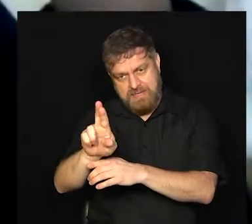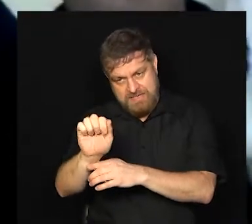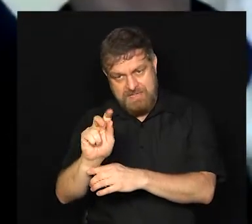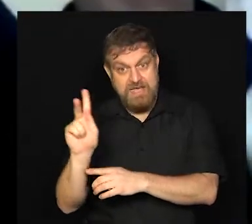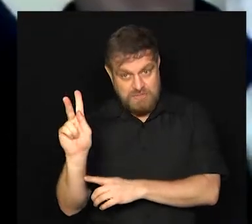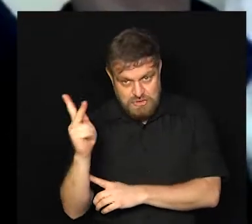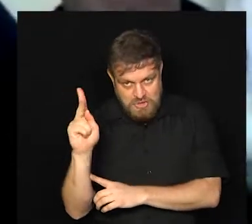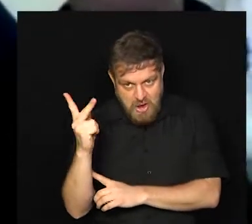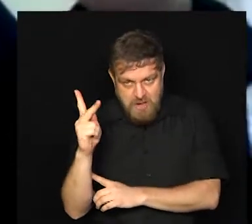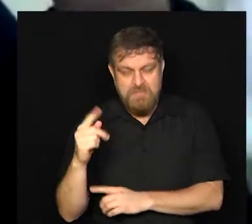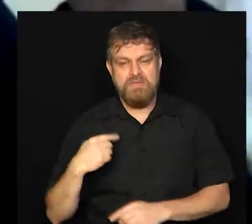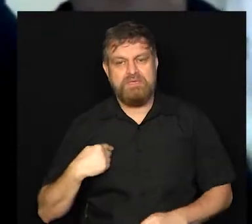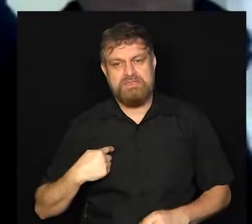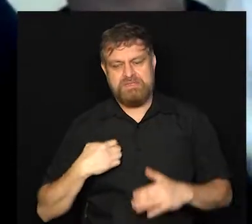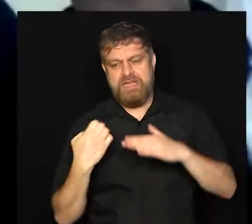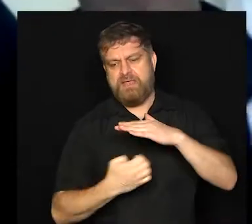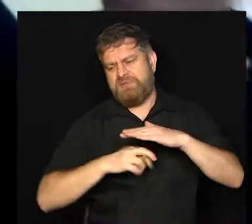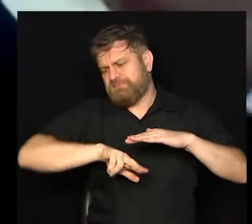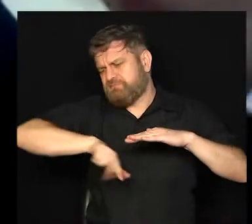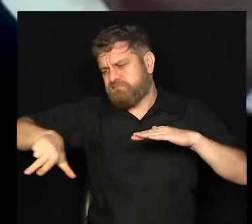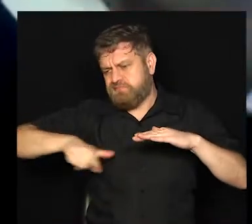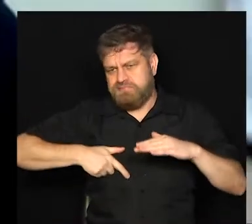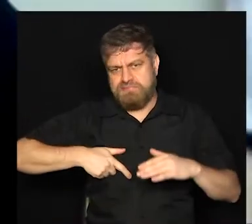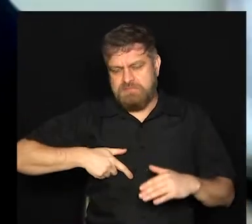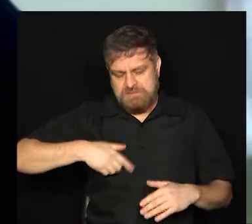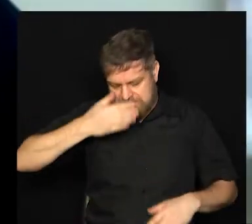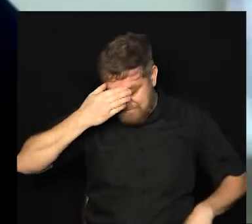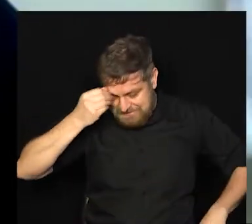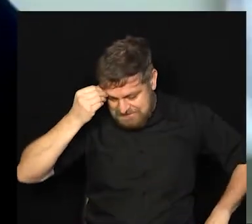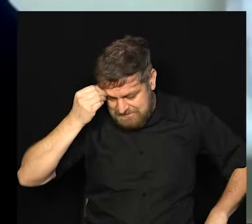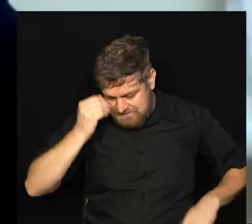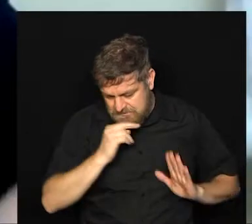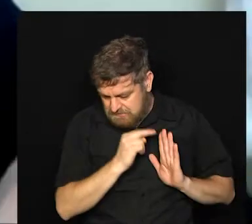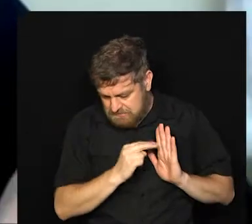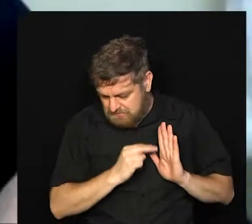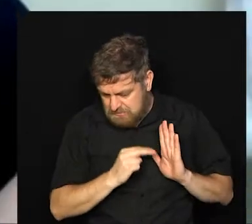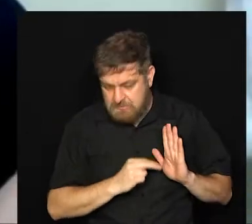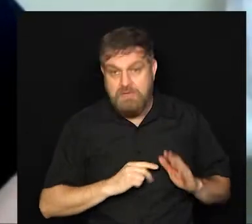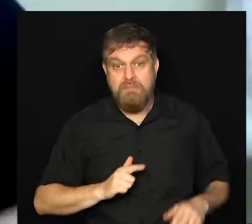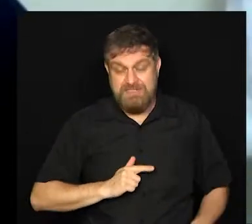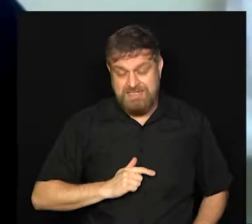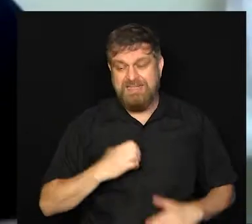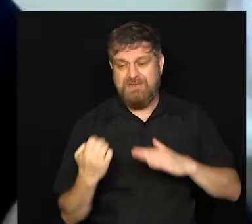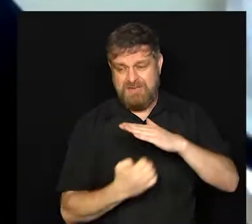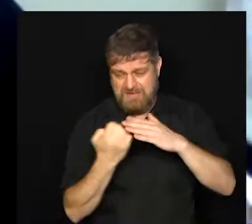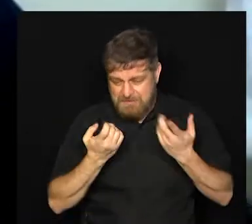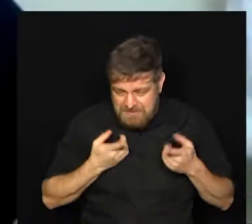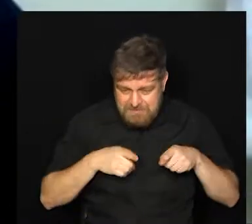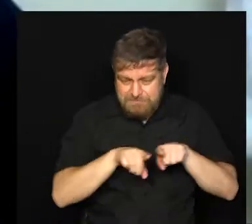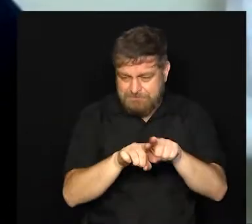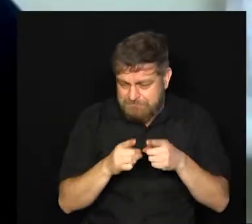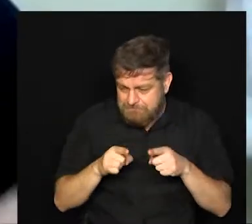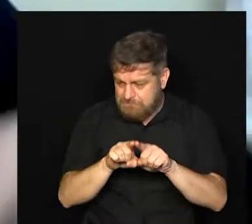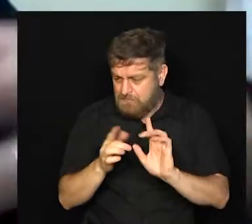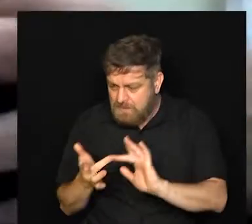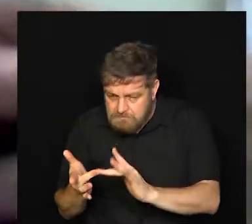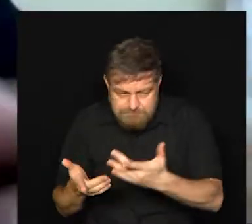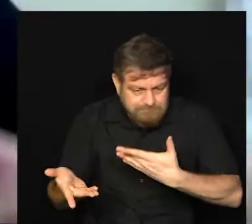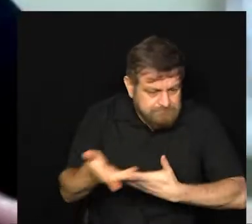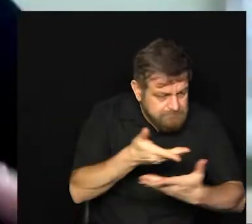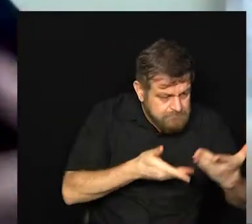várias outras empresas aí, que agora me fogem o nome, mas a gente tem várias empresas que fazem parte do nosso relacionamento